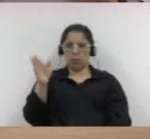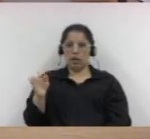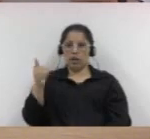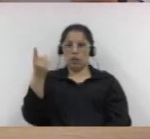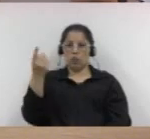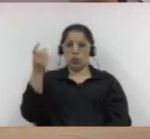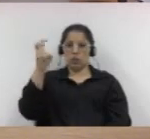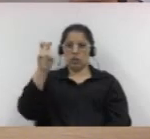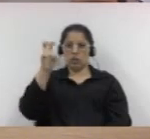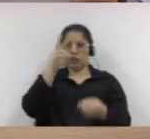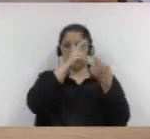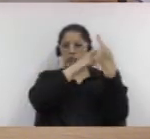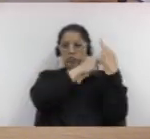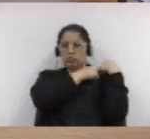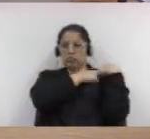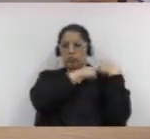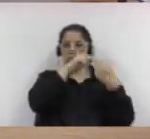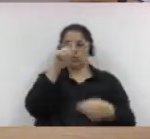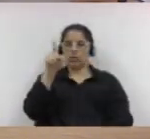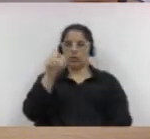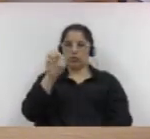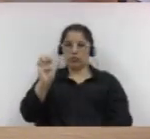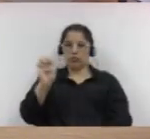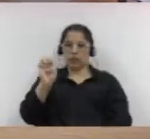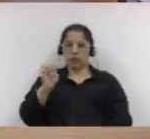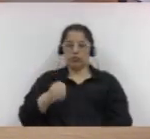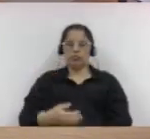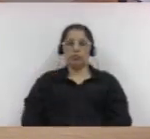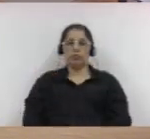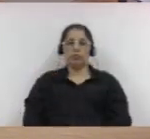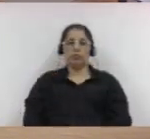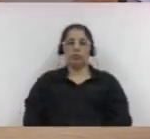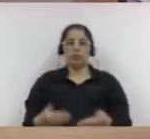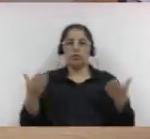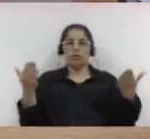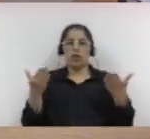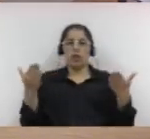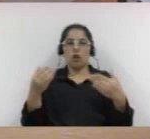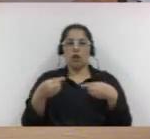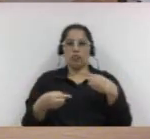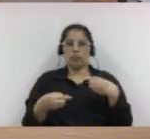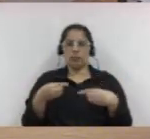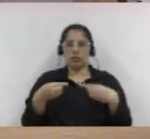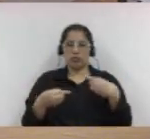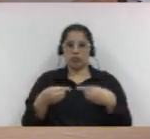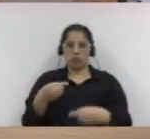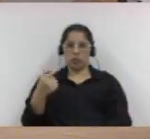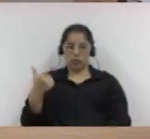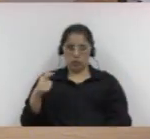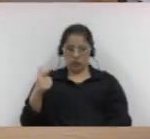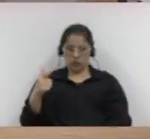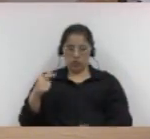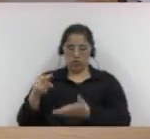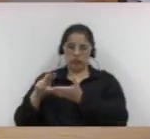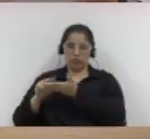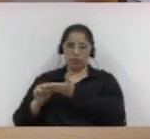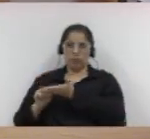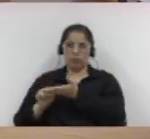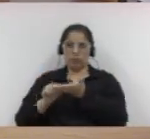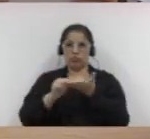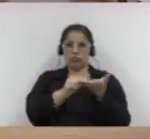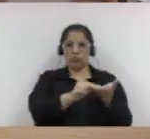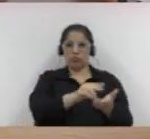860/2015. Autor, vereador Zé Damix. Requerimento 860 em discussão. Não havendo, encaminhe-se ao